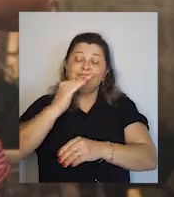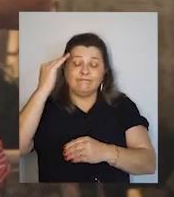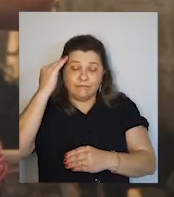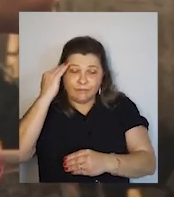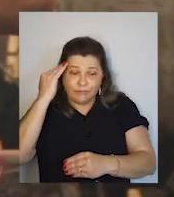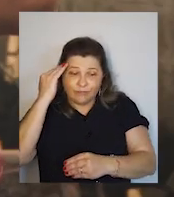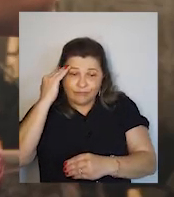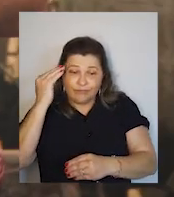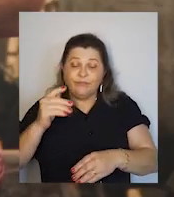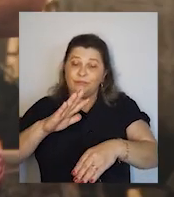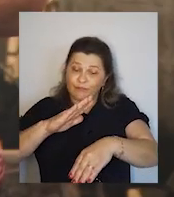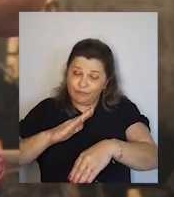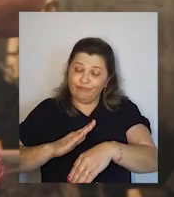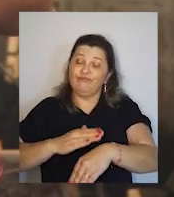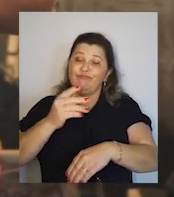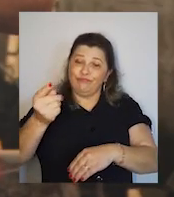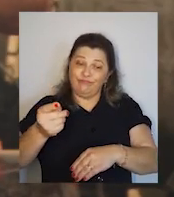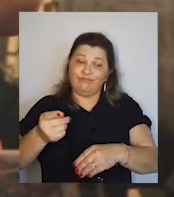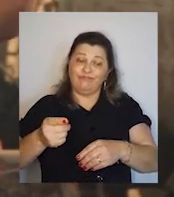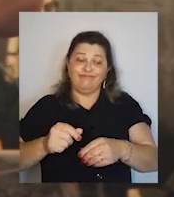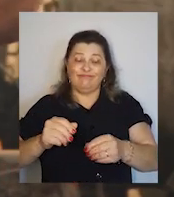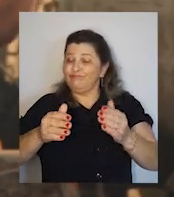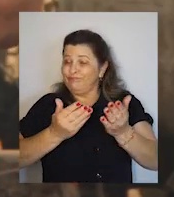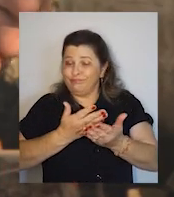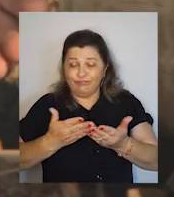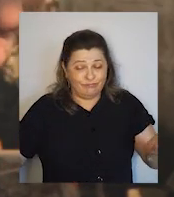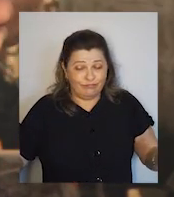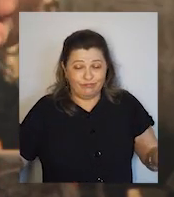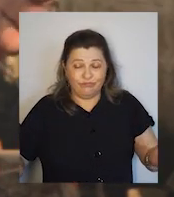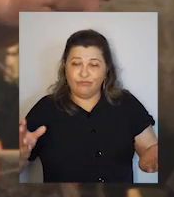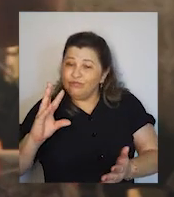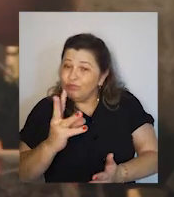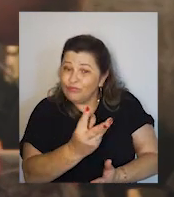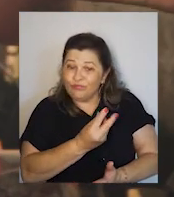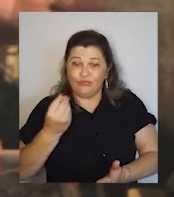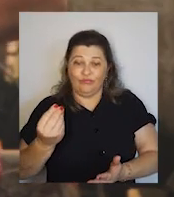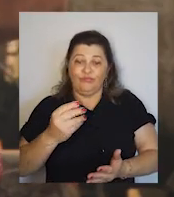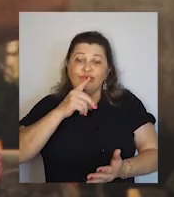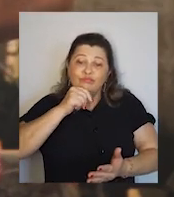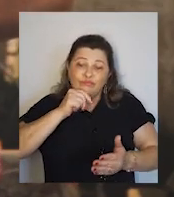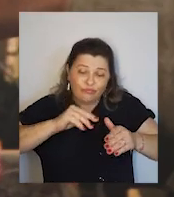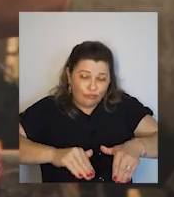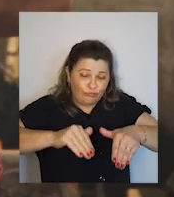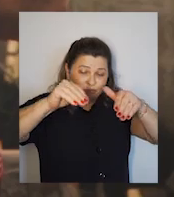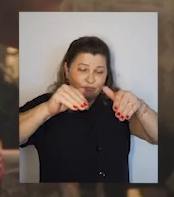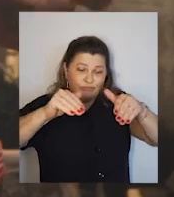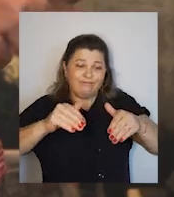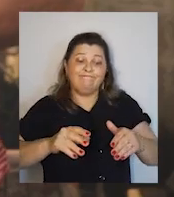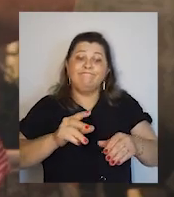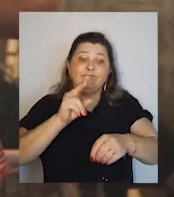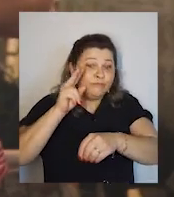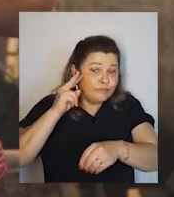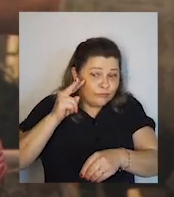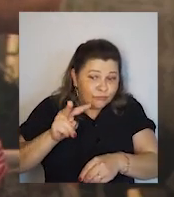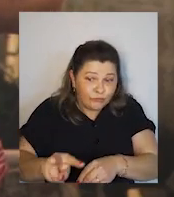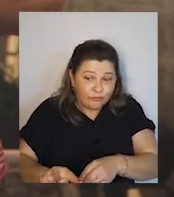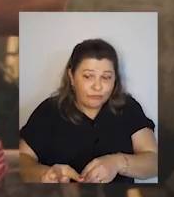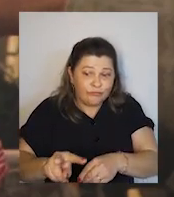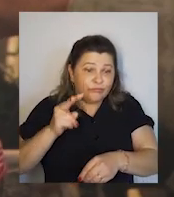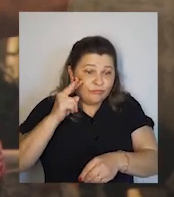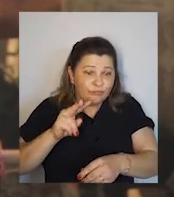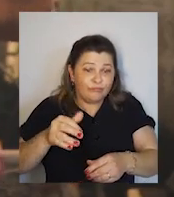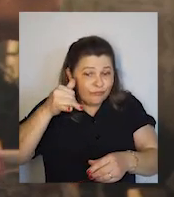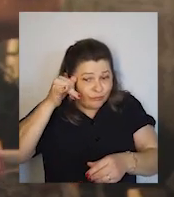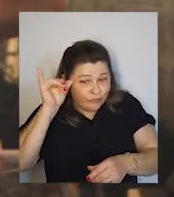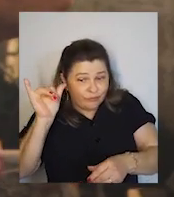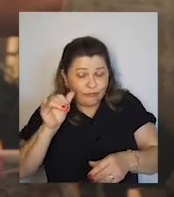sabendo que eu fui um dos mais atingidos, mas eu preciso dar um olhar para aquelas famílias que também perderam gado